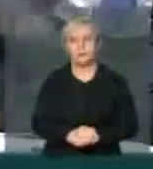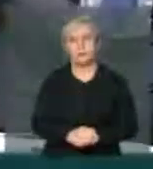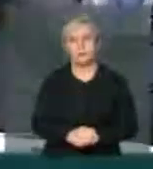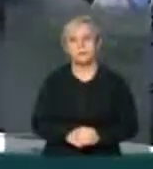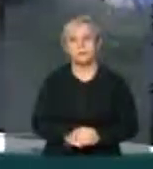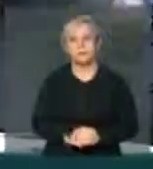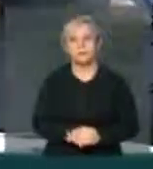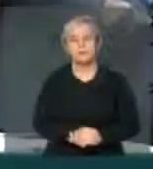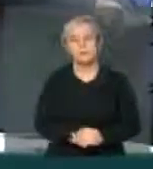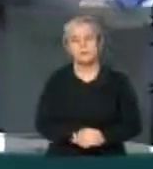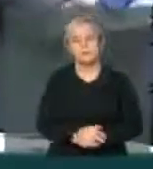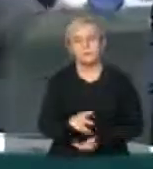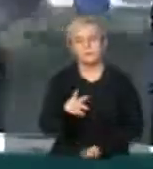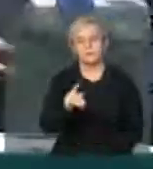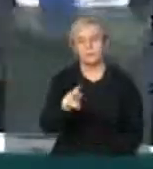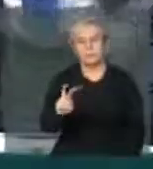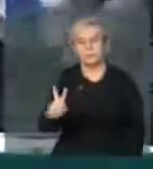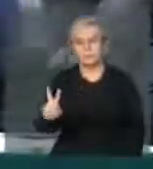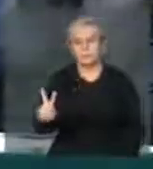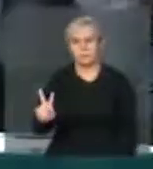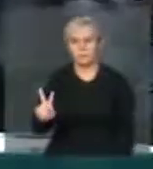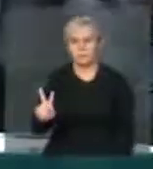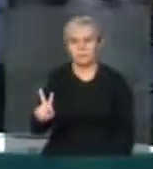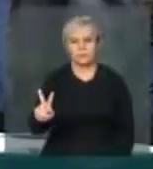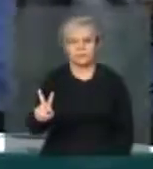Vota o PV.